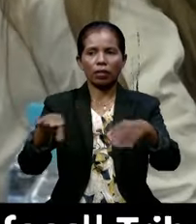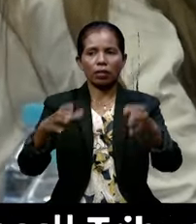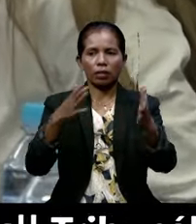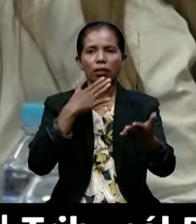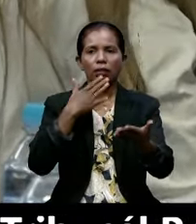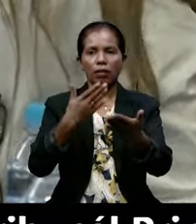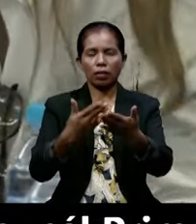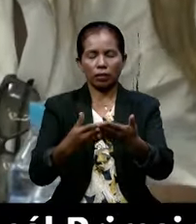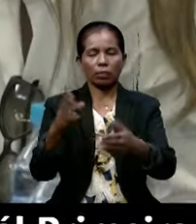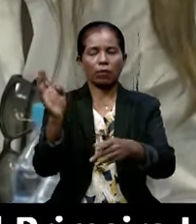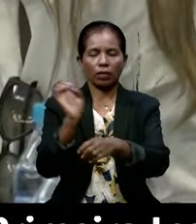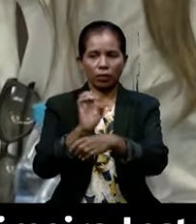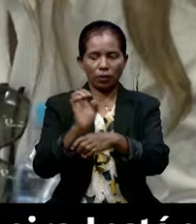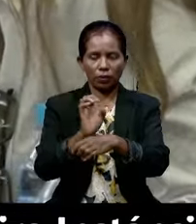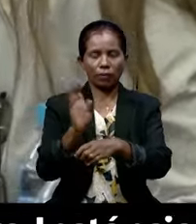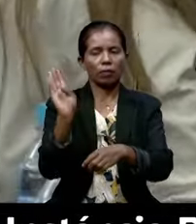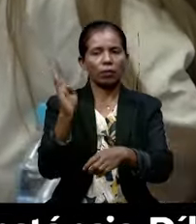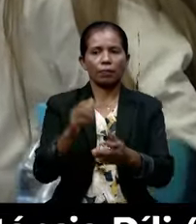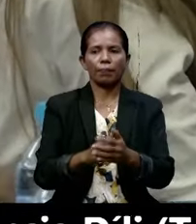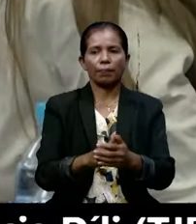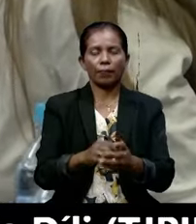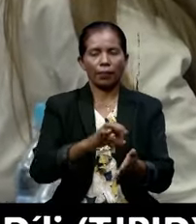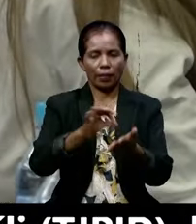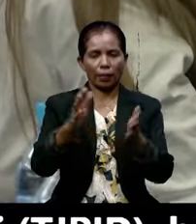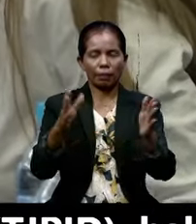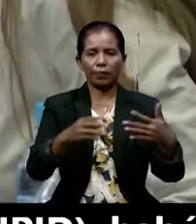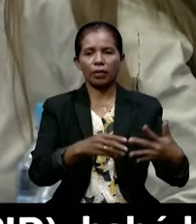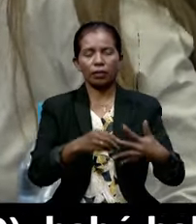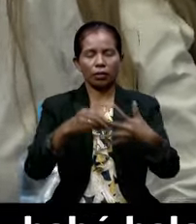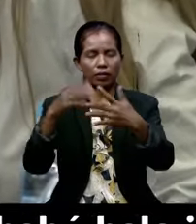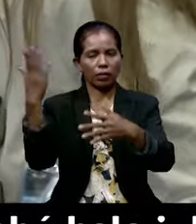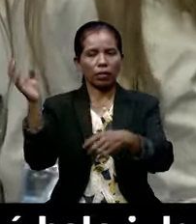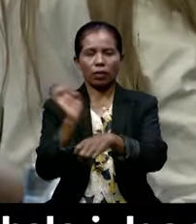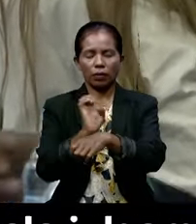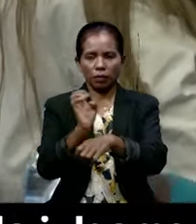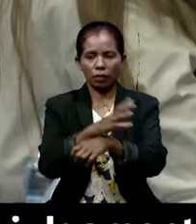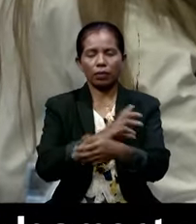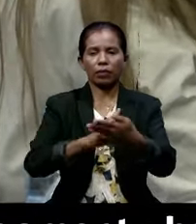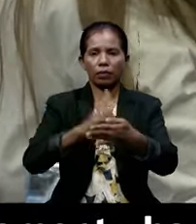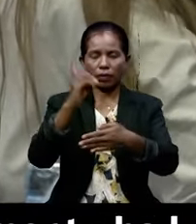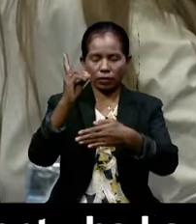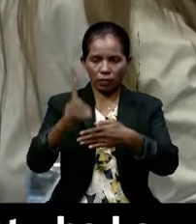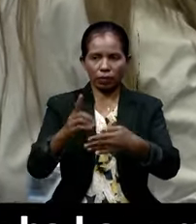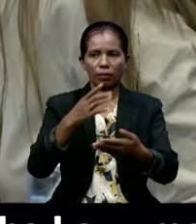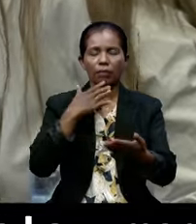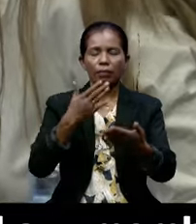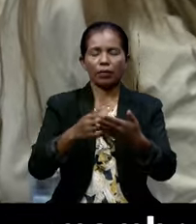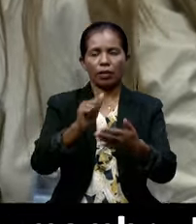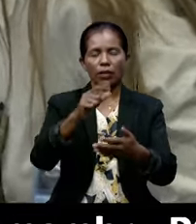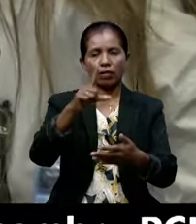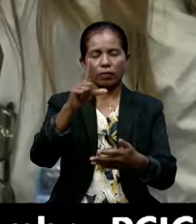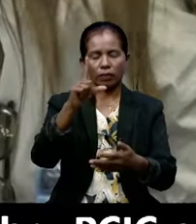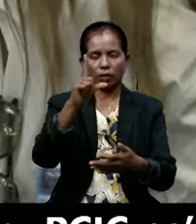dia que a área economia azul nian. Formador no consultor especialista e a economia azul no desenvolvimento sustentável, Álvaro